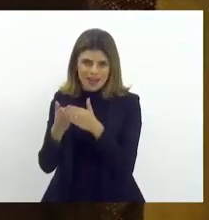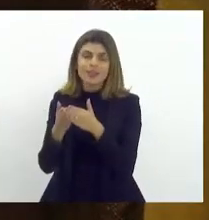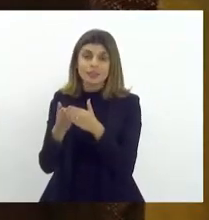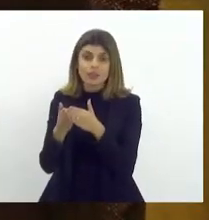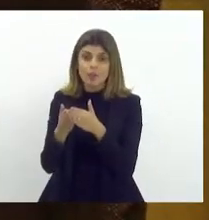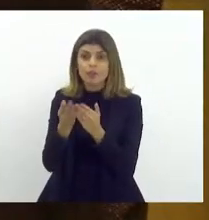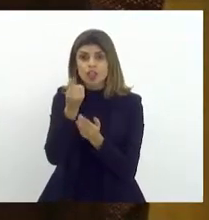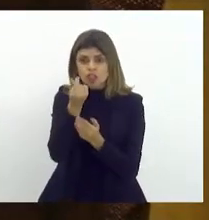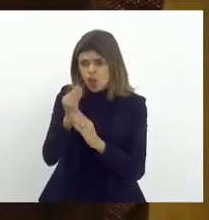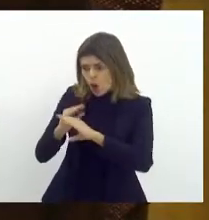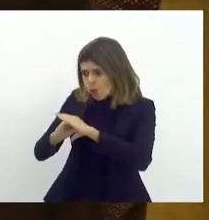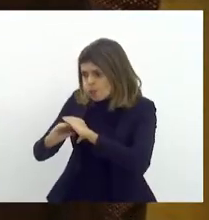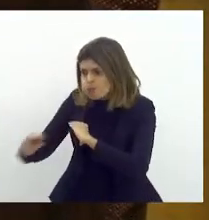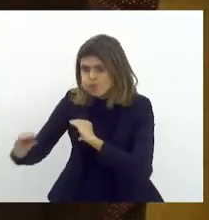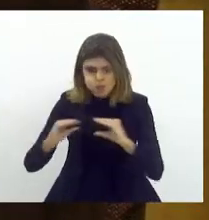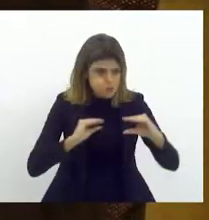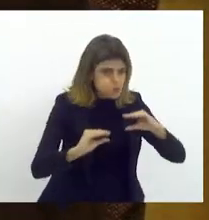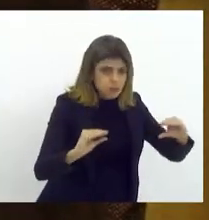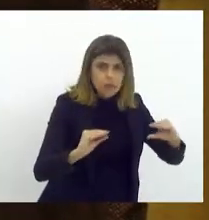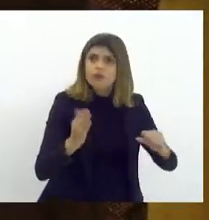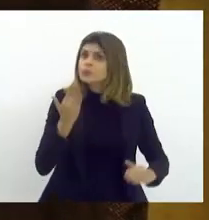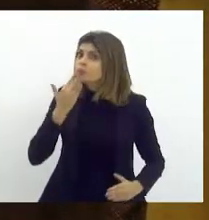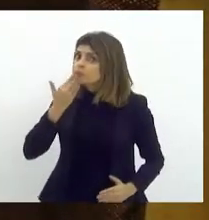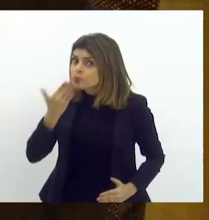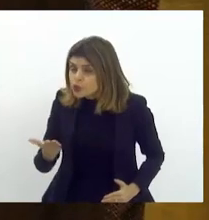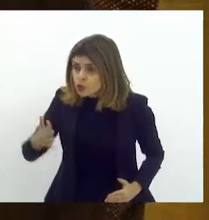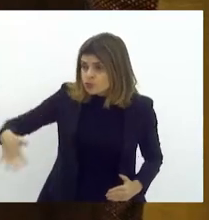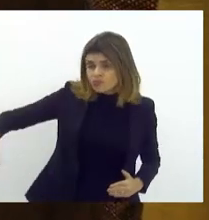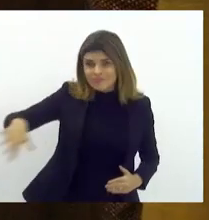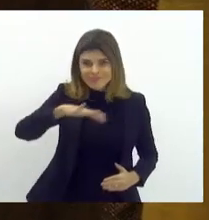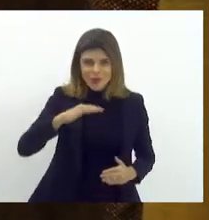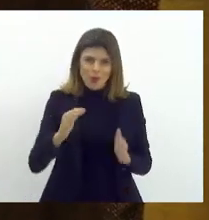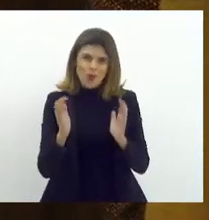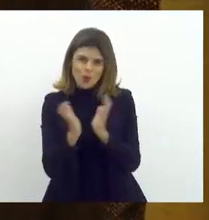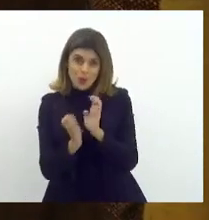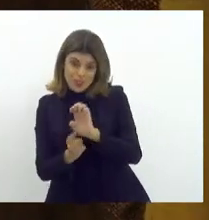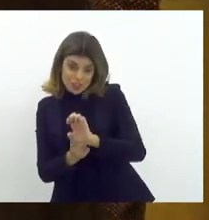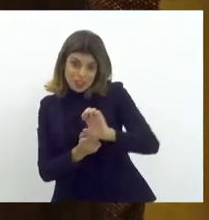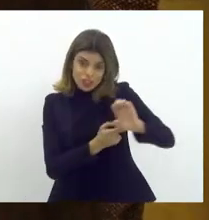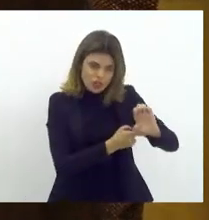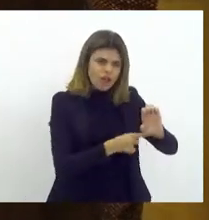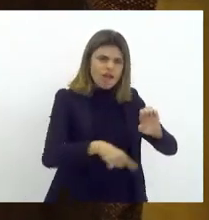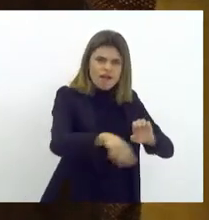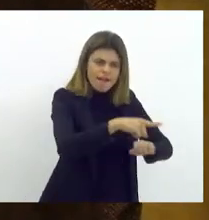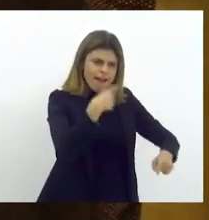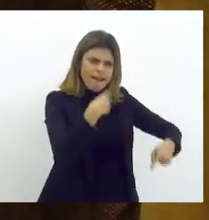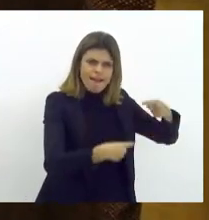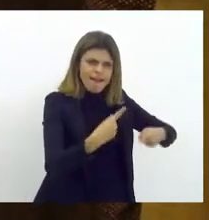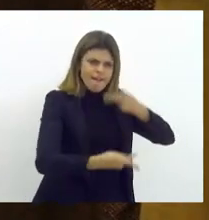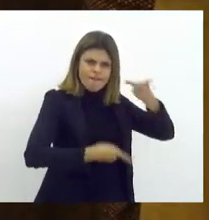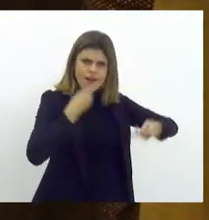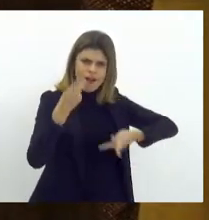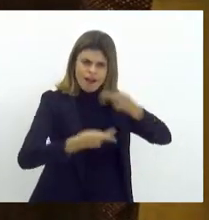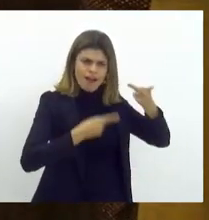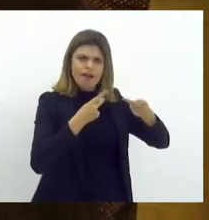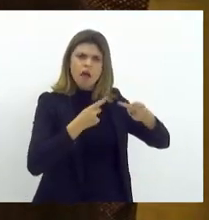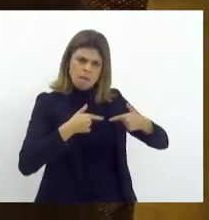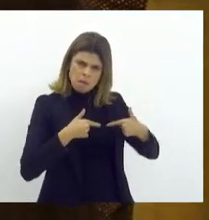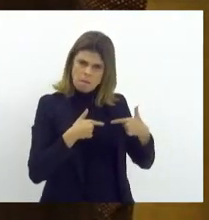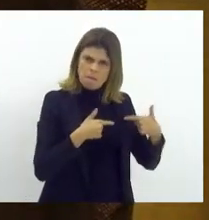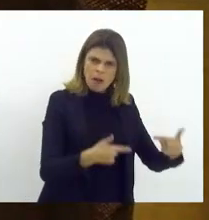e foi solicitado que da oposição que de debateu e buscou né